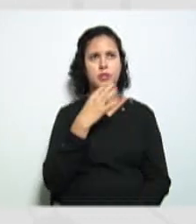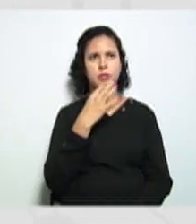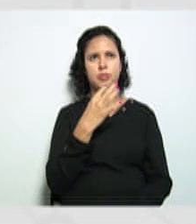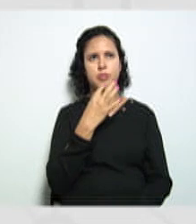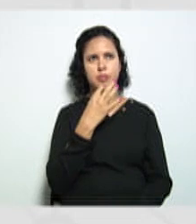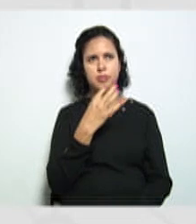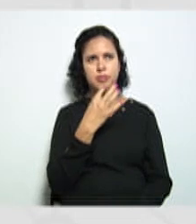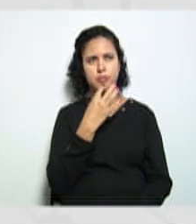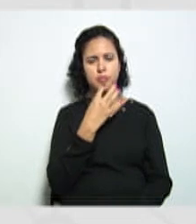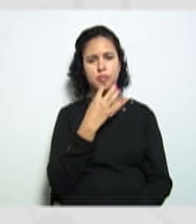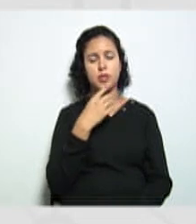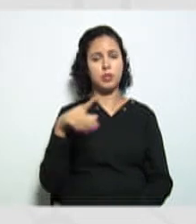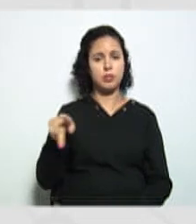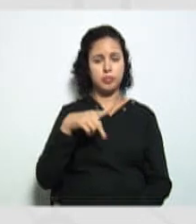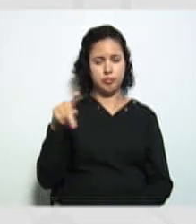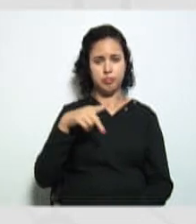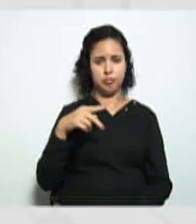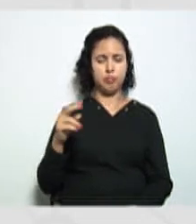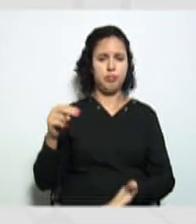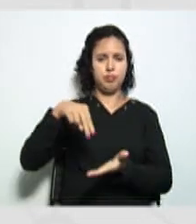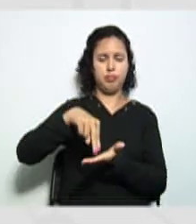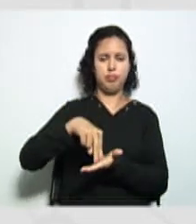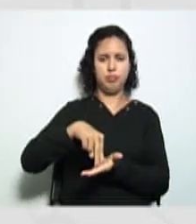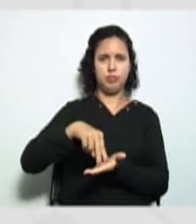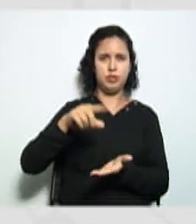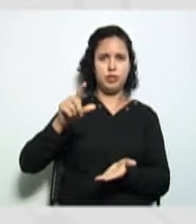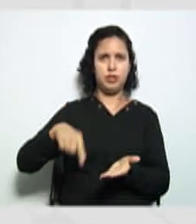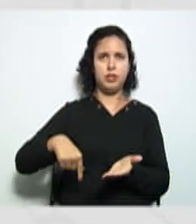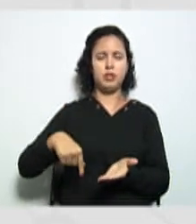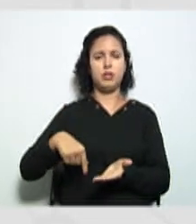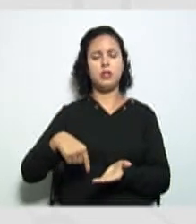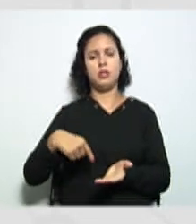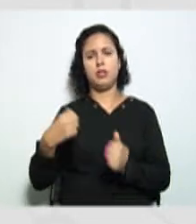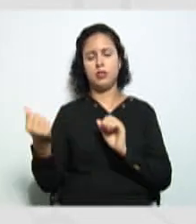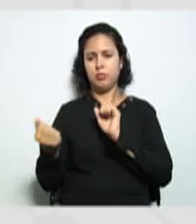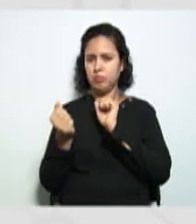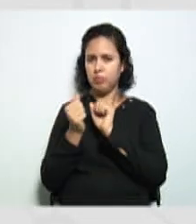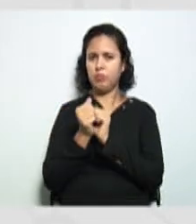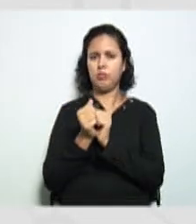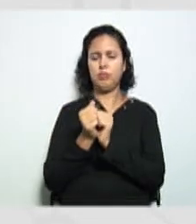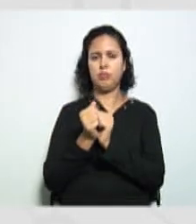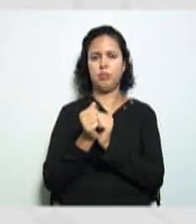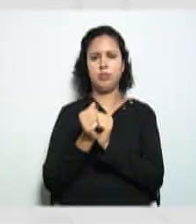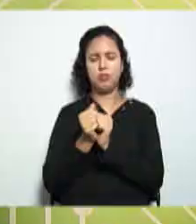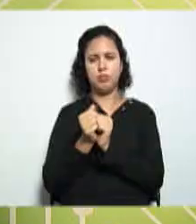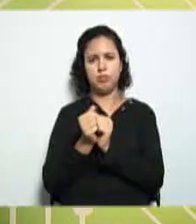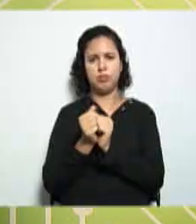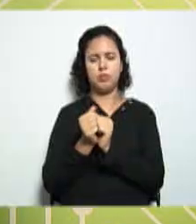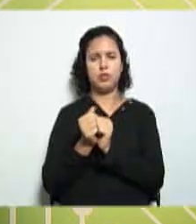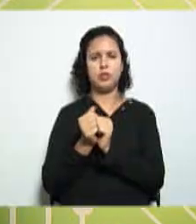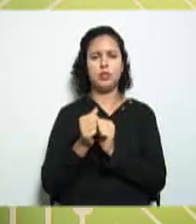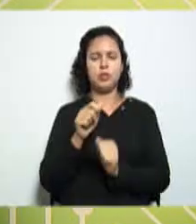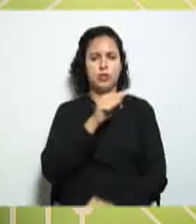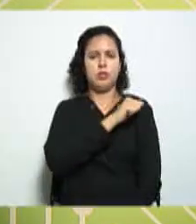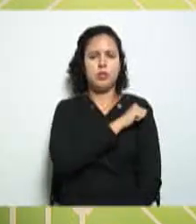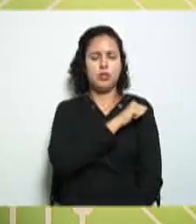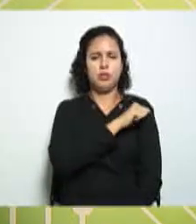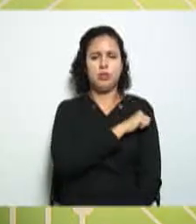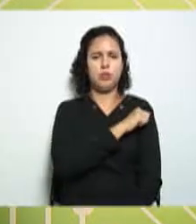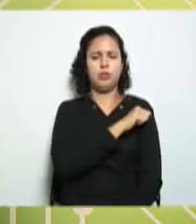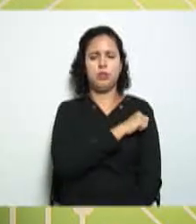professores presenciais, que são o nosso braço direito, né, que são aquelas pessoas que